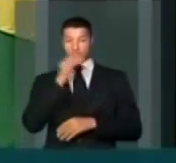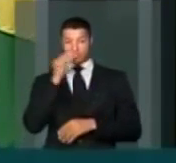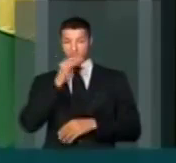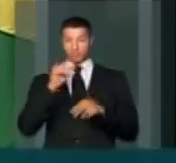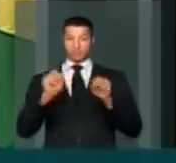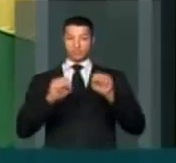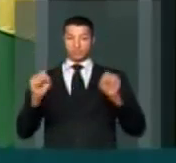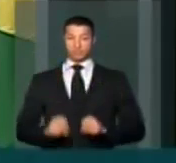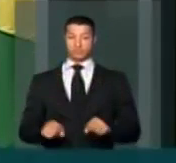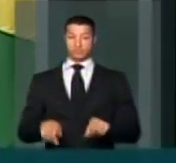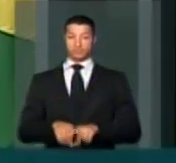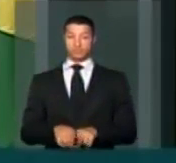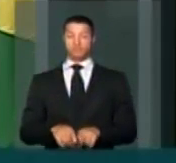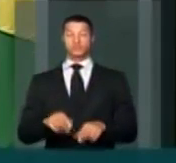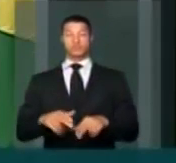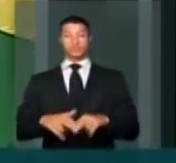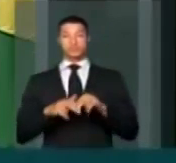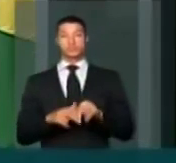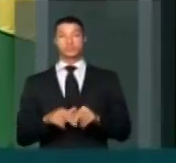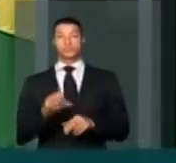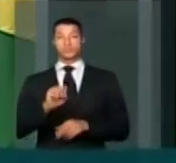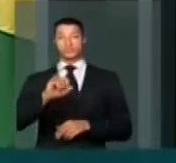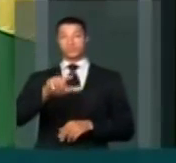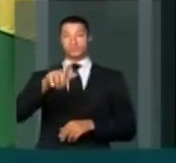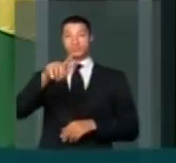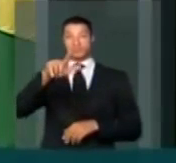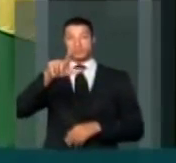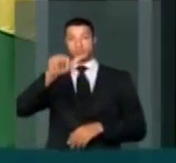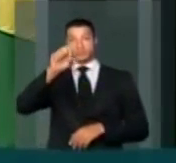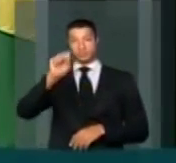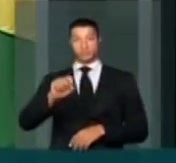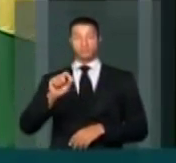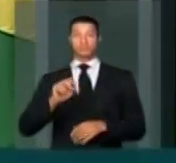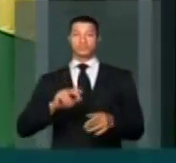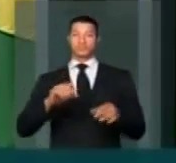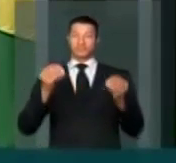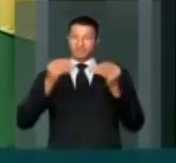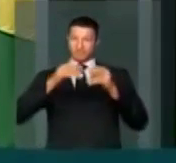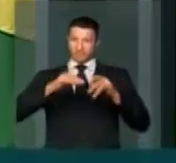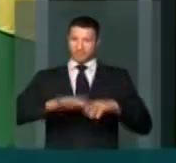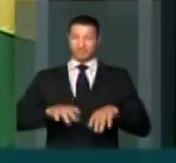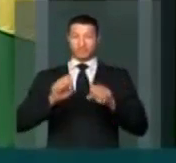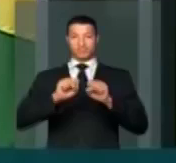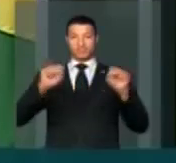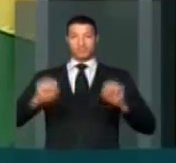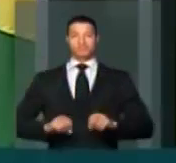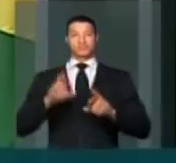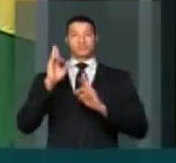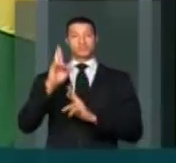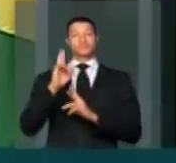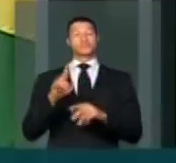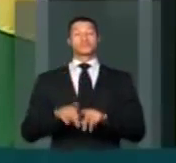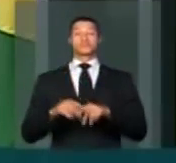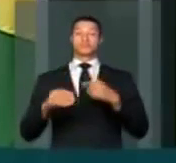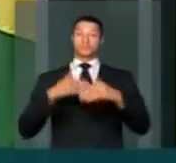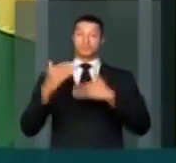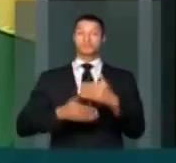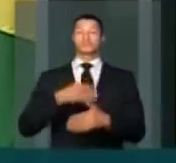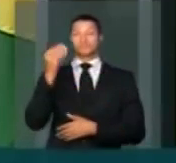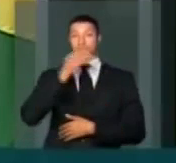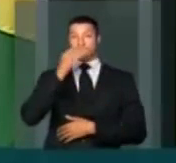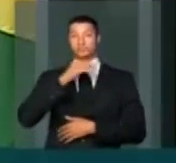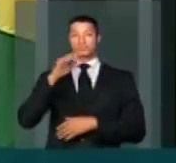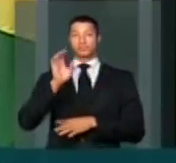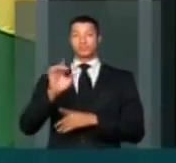sistema partidário pela inflação de siglas que corrói o sistema representativo e por consequência enfraquece o